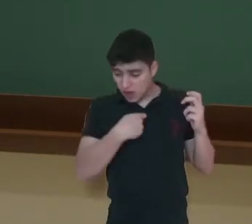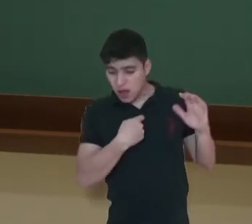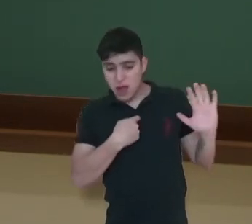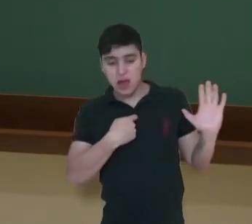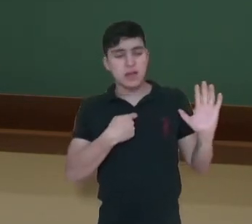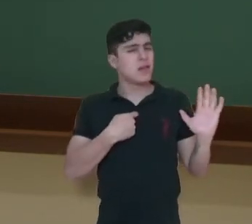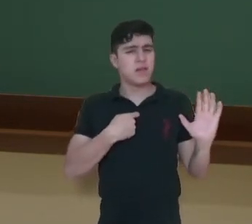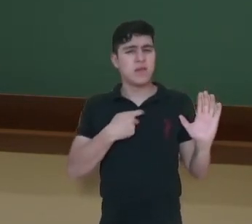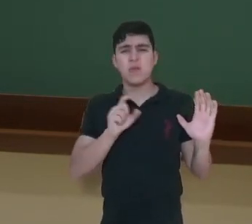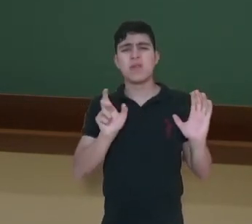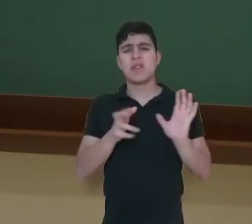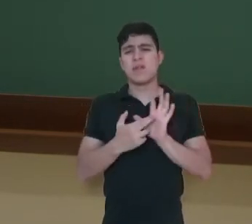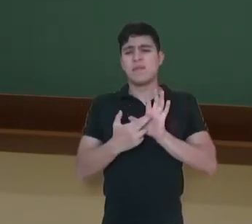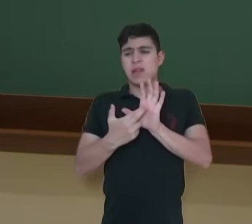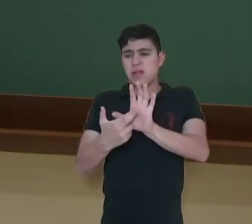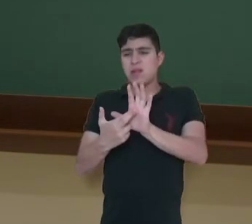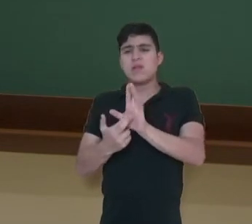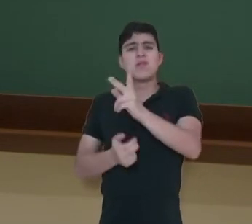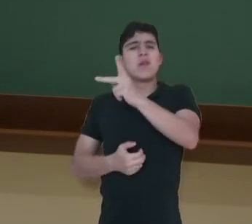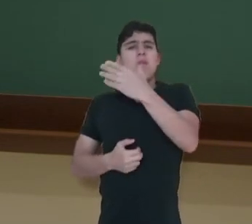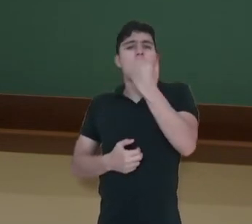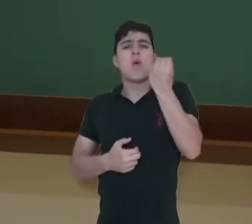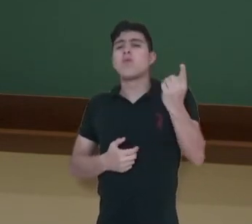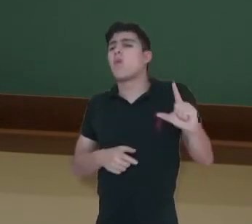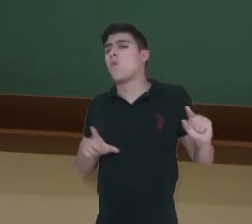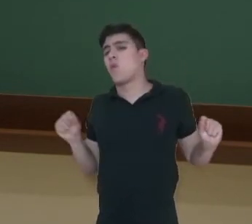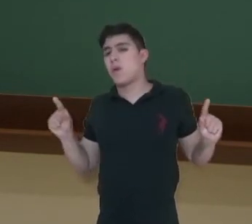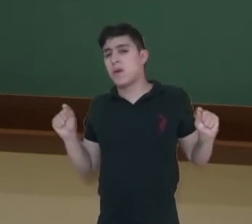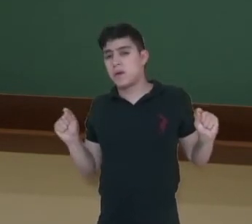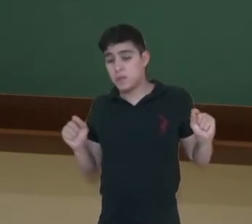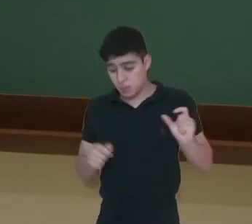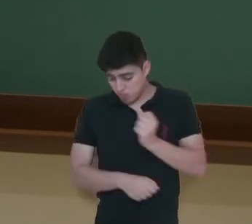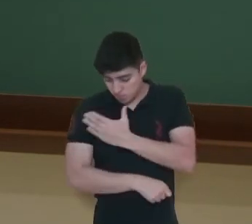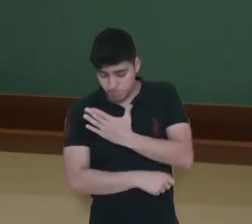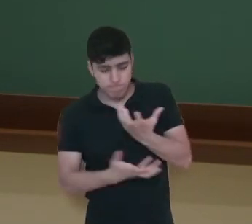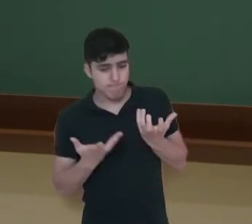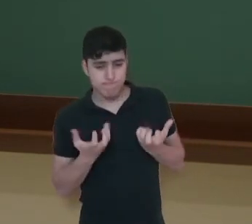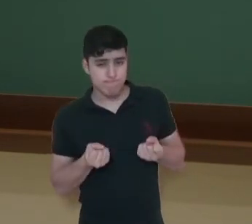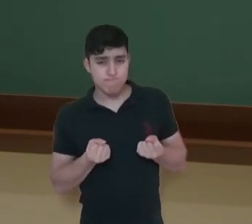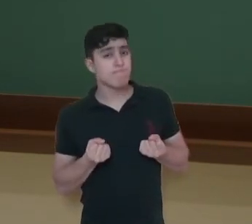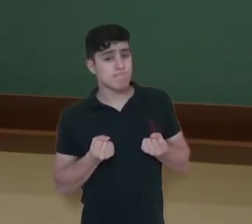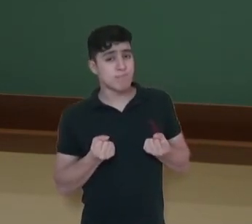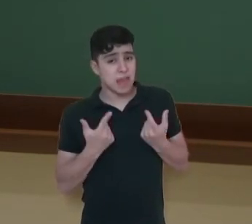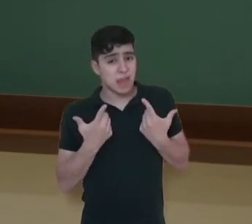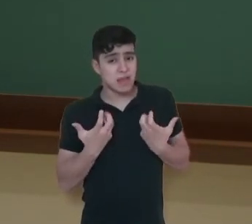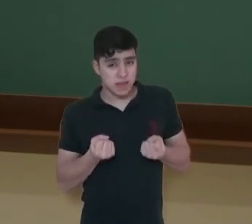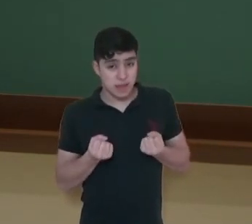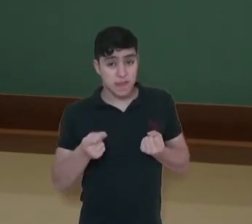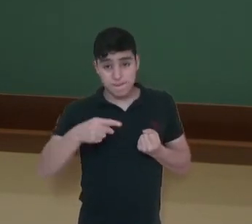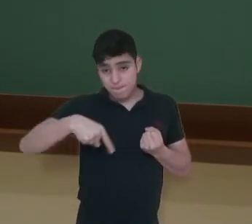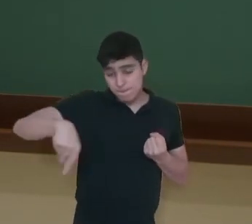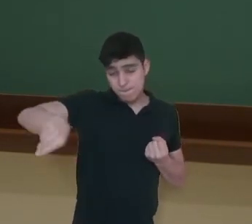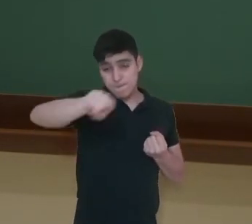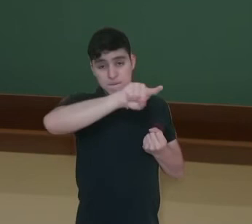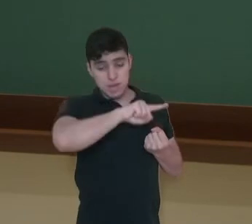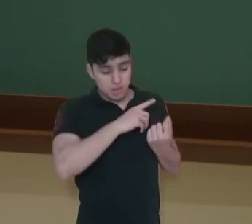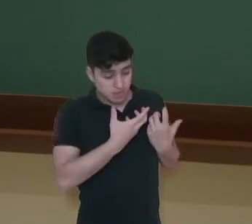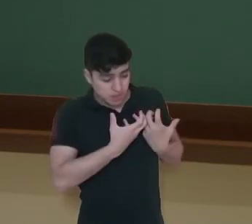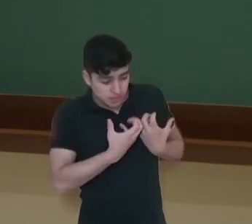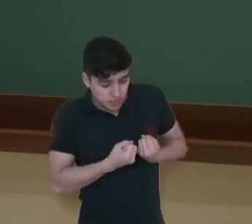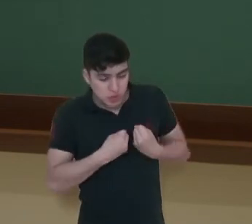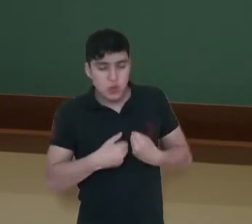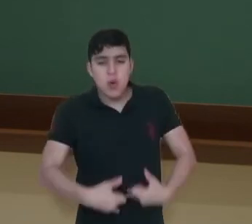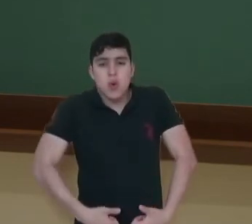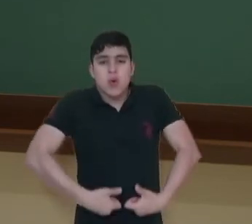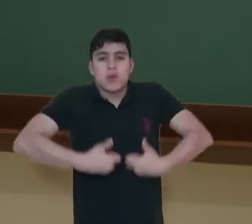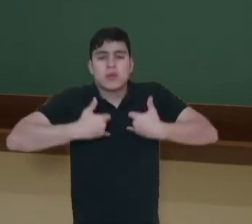você representa, qual o seu gosto. Você não tem que ter preconceito, você tem que aceitar. Então ele está mostrando isso, aceitação e um orgulho por você